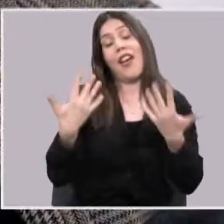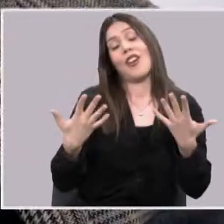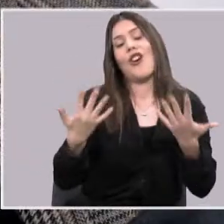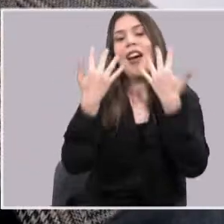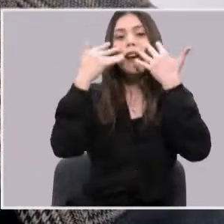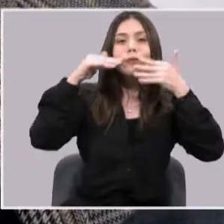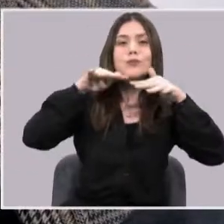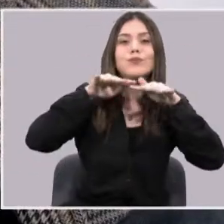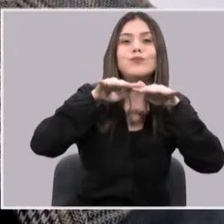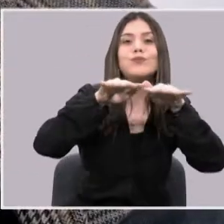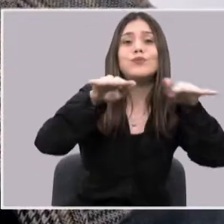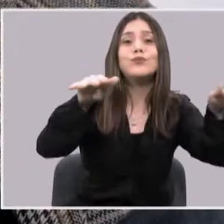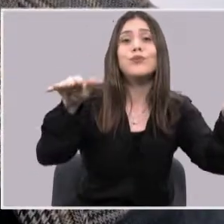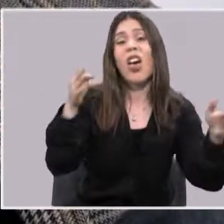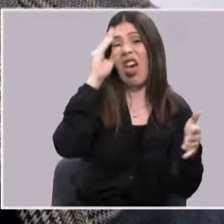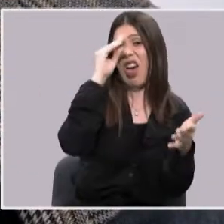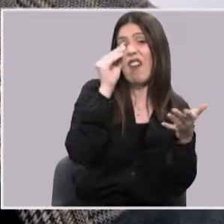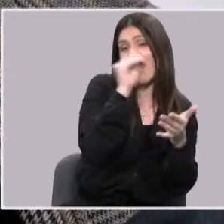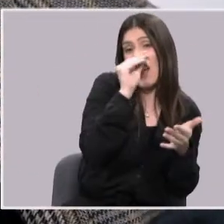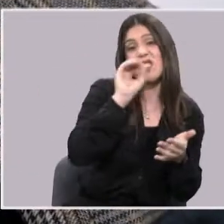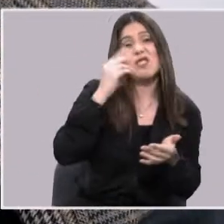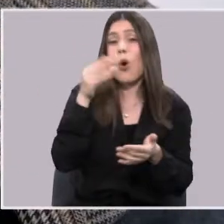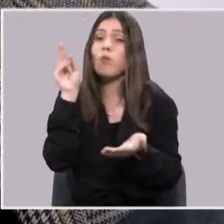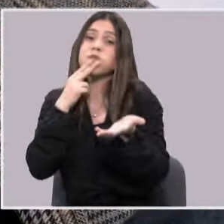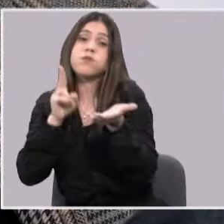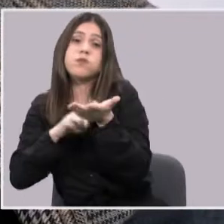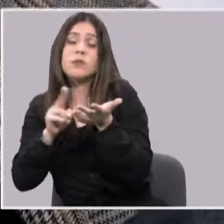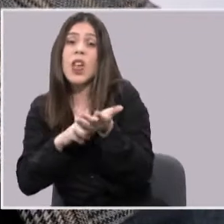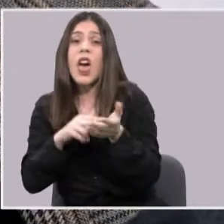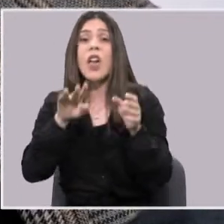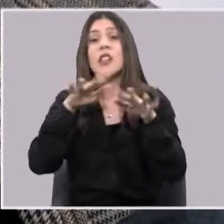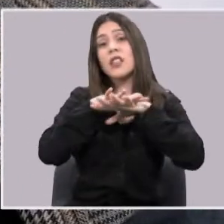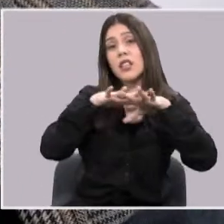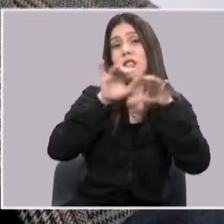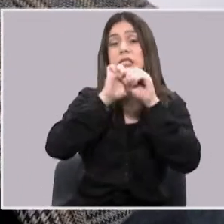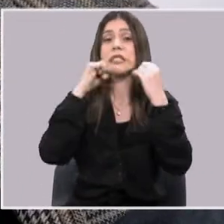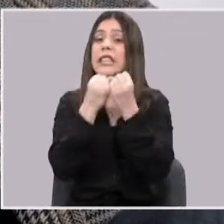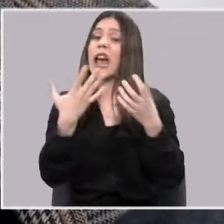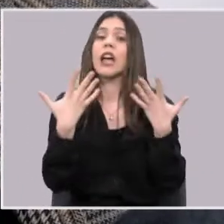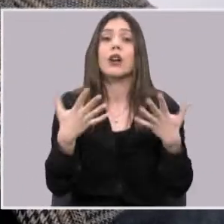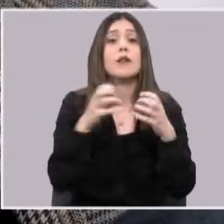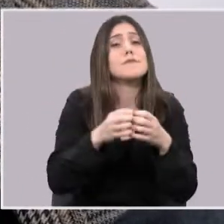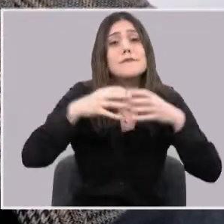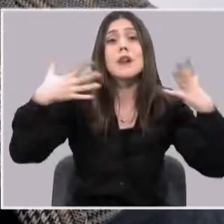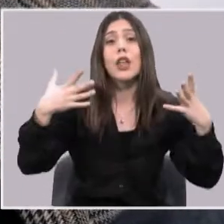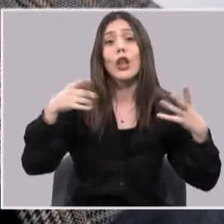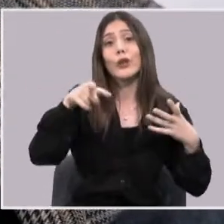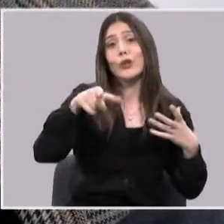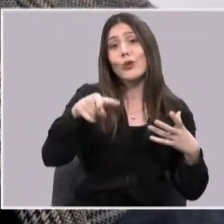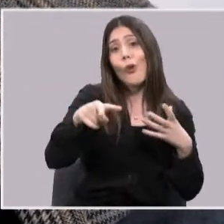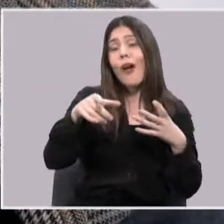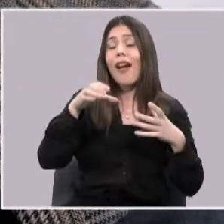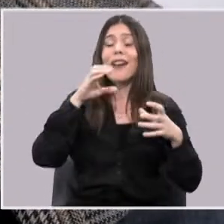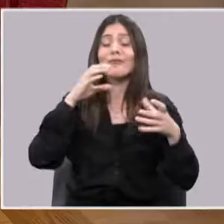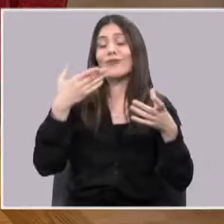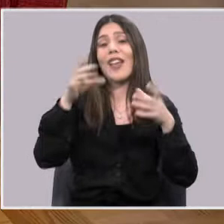de reprodução das notícias, sejam elas falsas, sejam elas verdadeiras, nas redes sociais é estupidamente maior do que nos